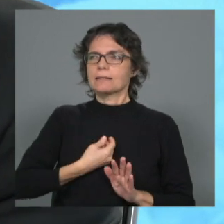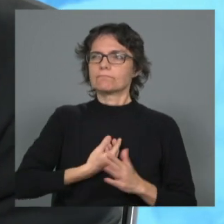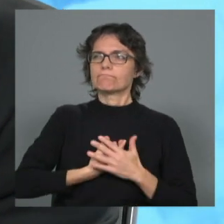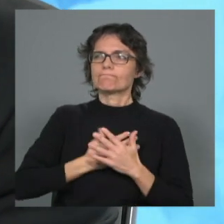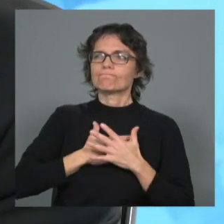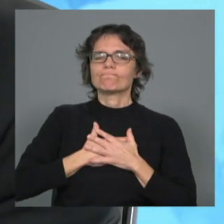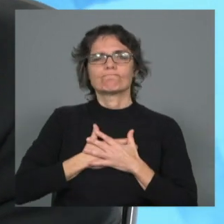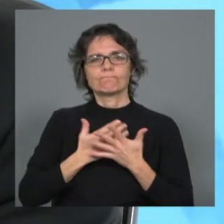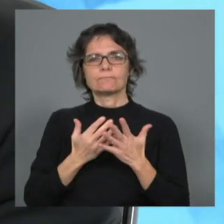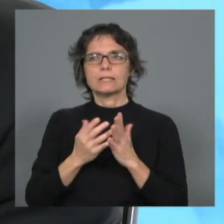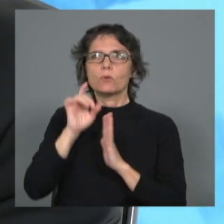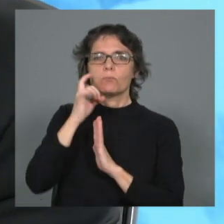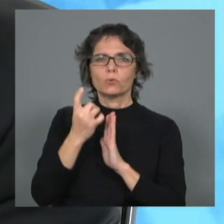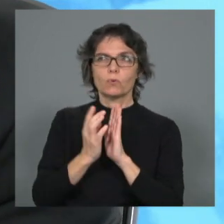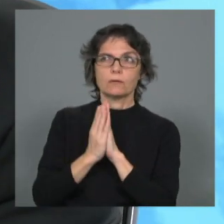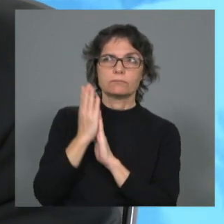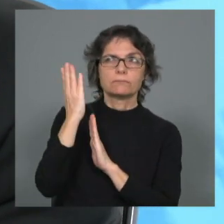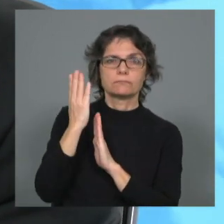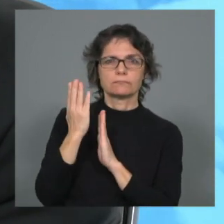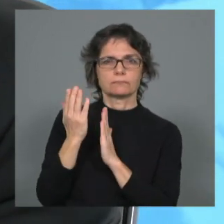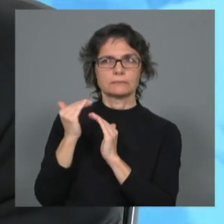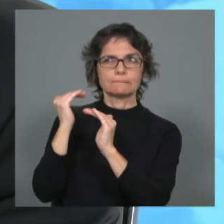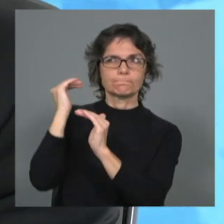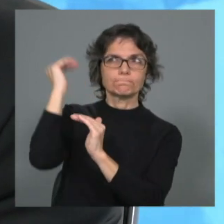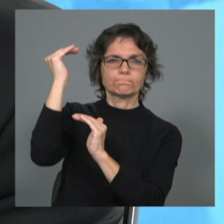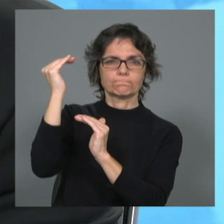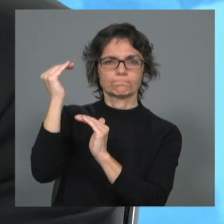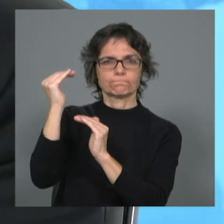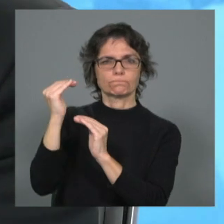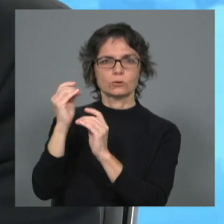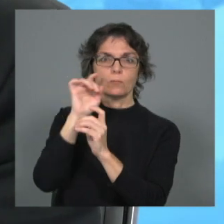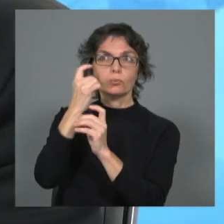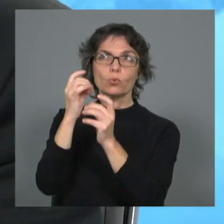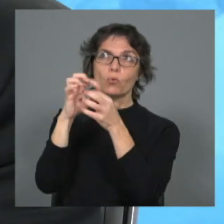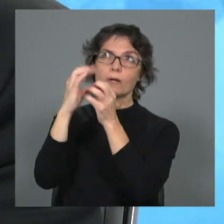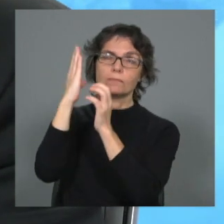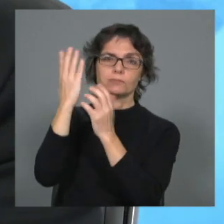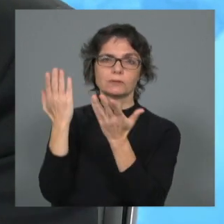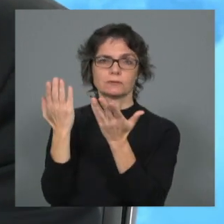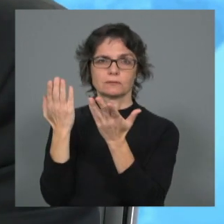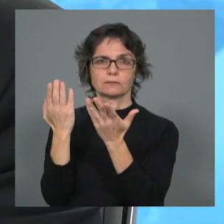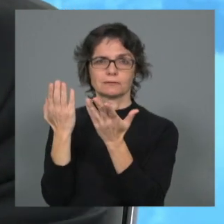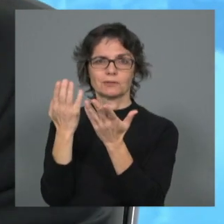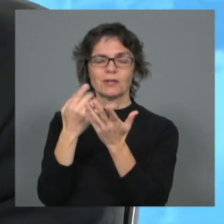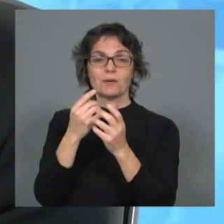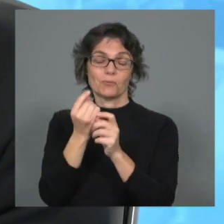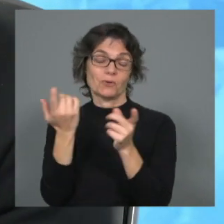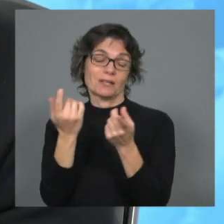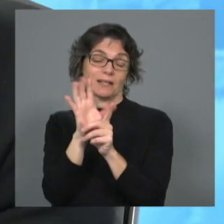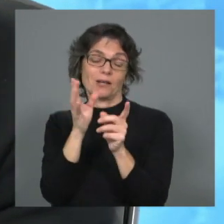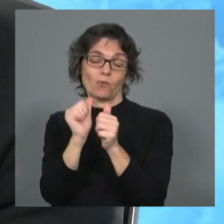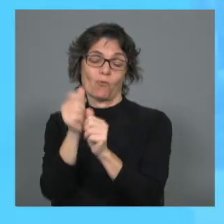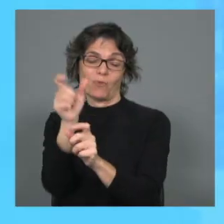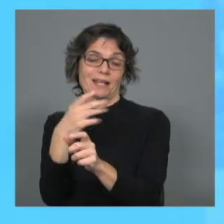mas é também ir ao encontro de um ente mais perfeito, porque é isso, no fundo, aquilo que o atleta também quer, é ser perfeito, não é? Estamos